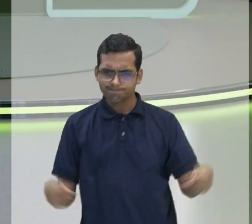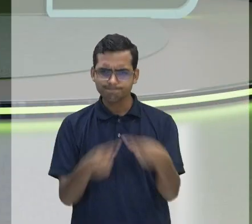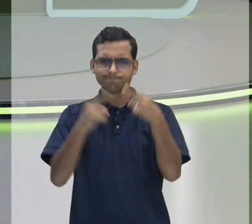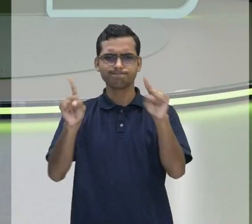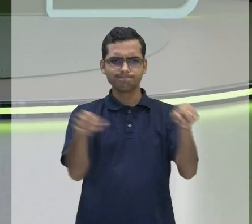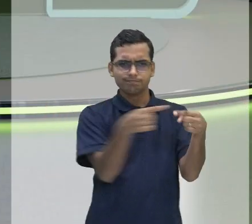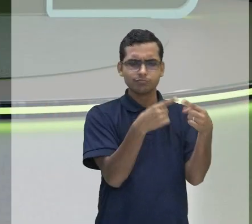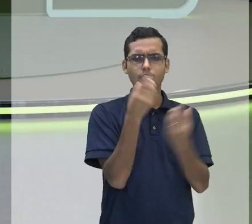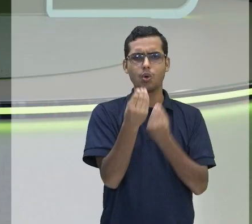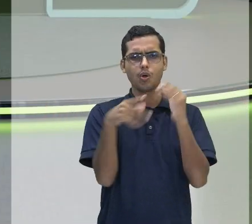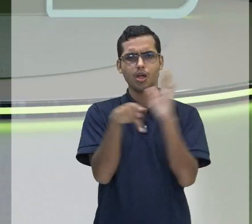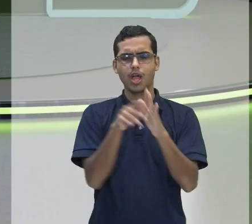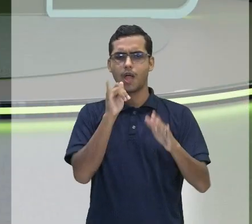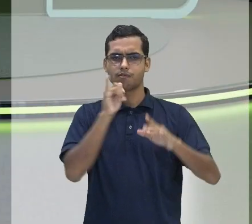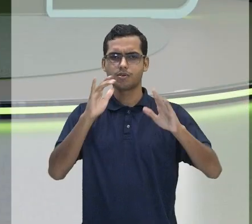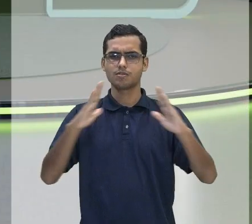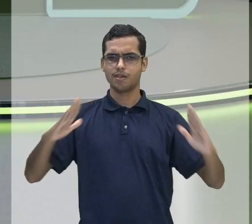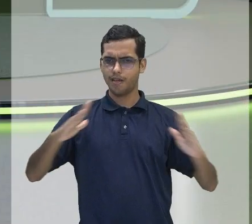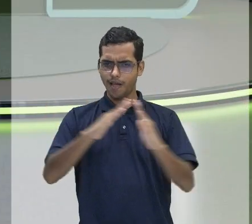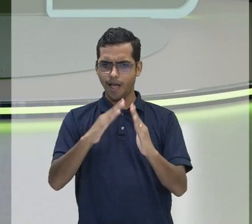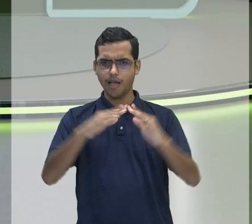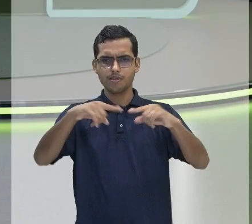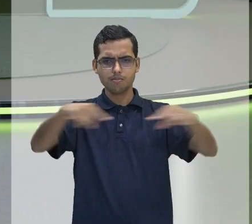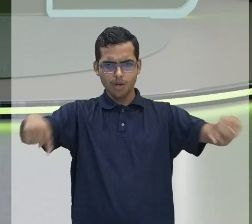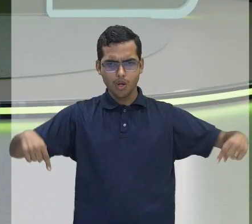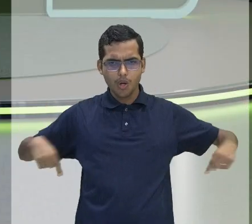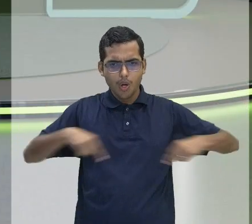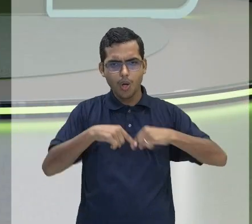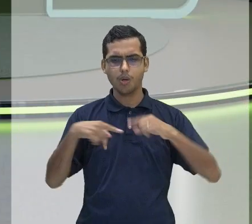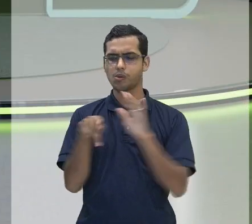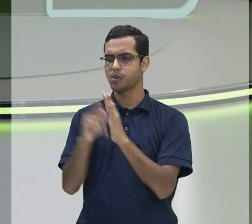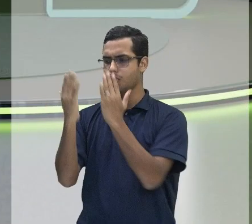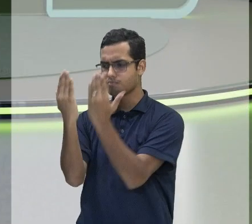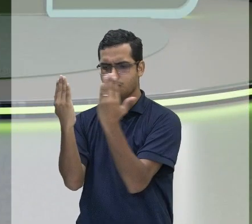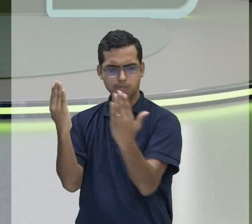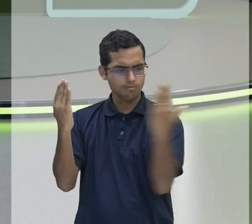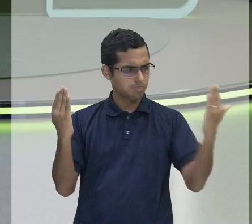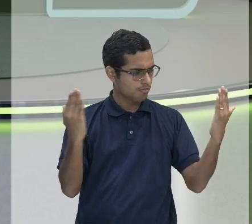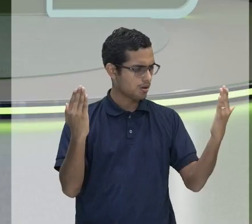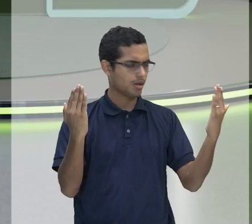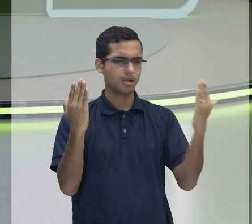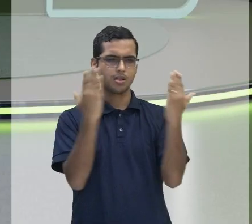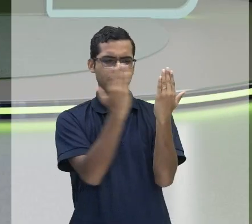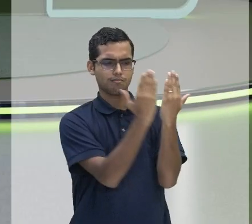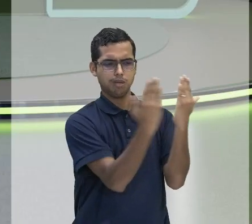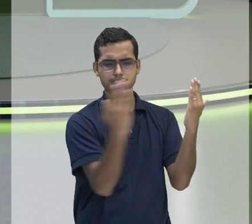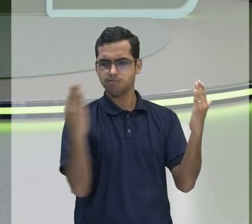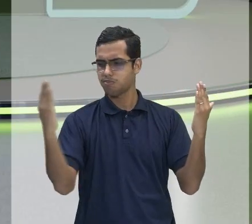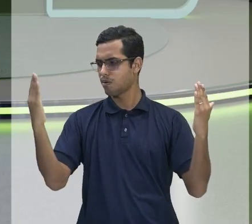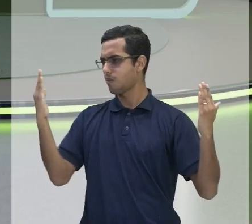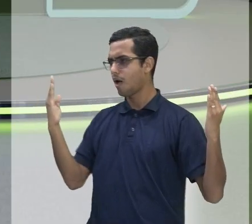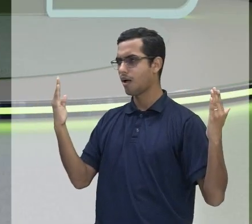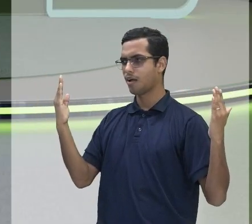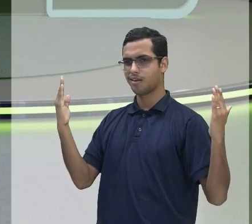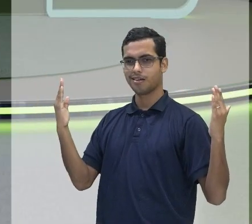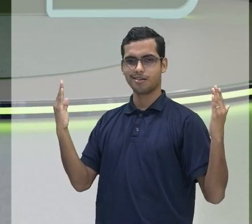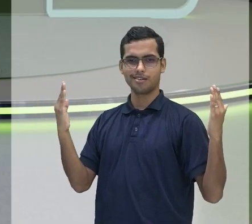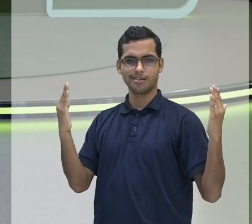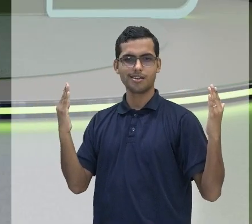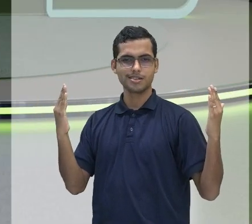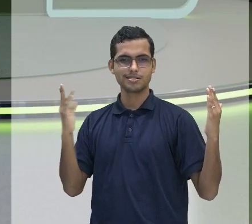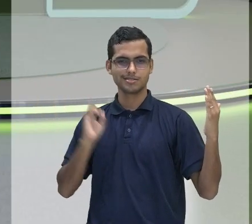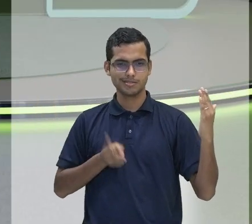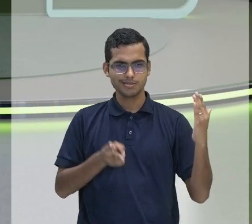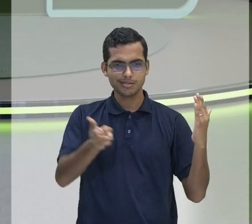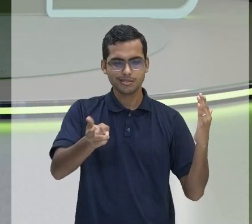que é o caso aí da casa de espelhos, que você está vendo novamente, a sala de espelhos, que tem vários espelhos planos colocados um ao lado do outro, um de